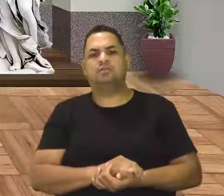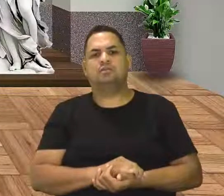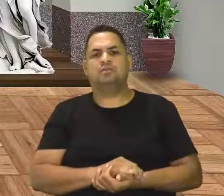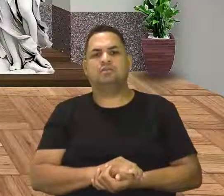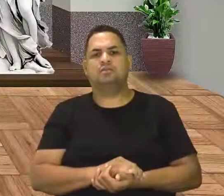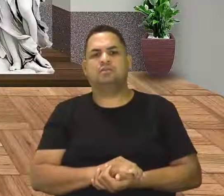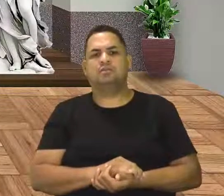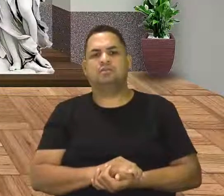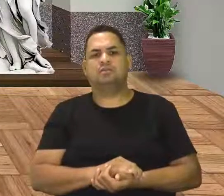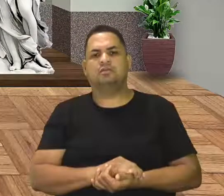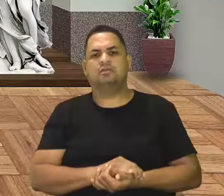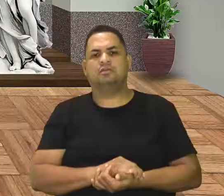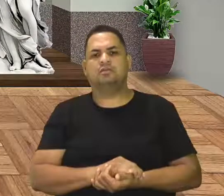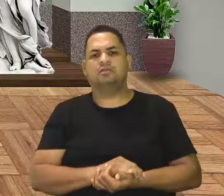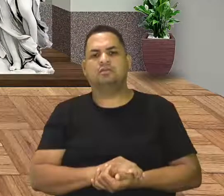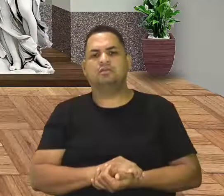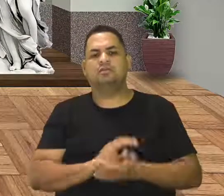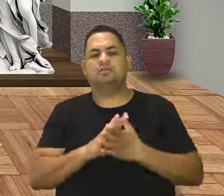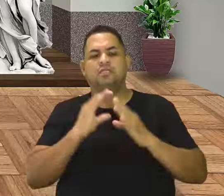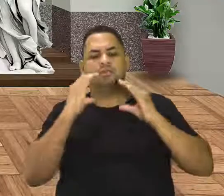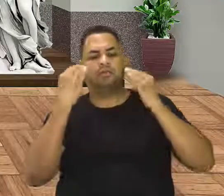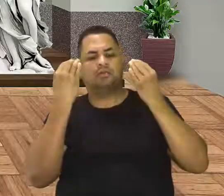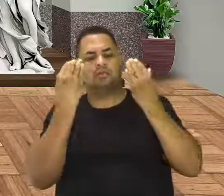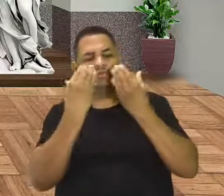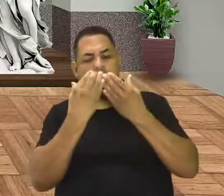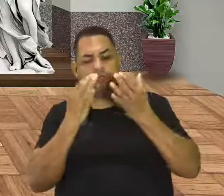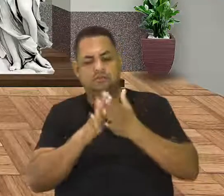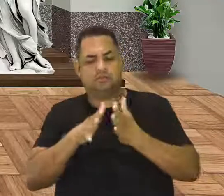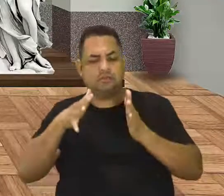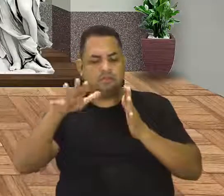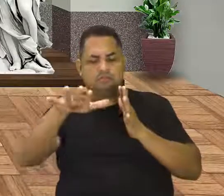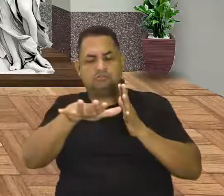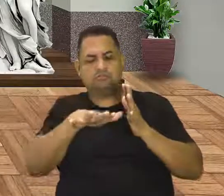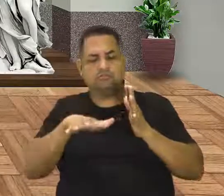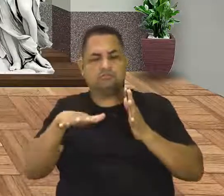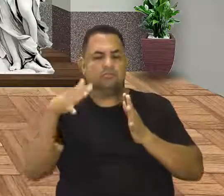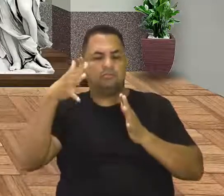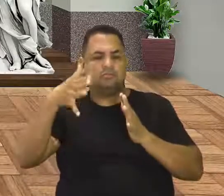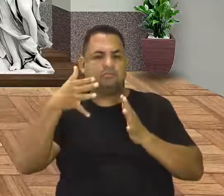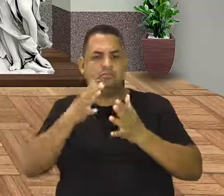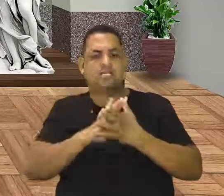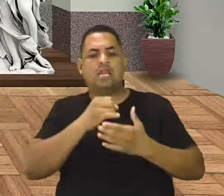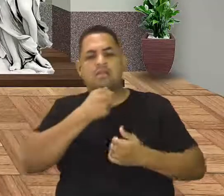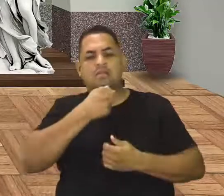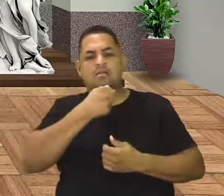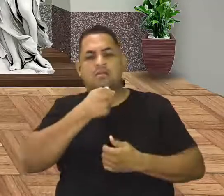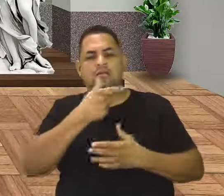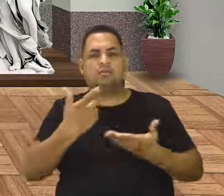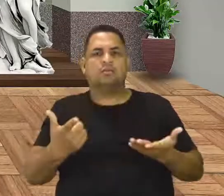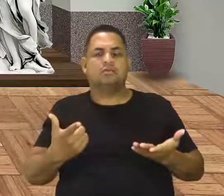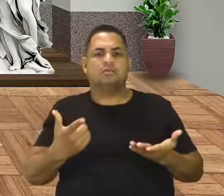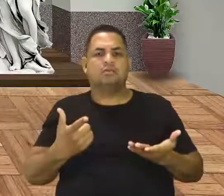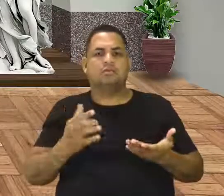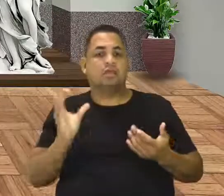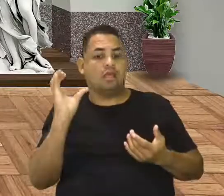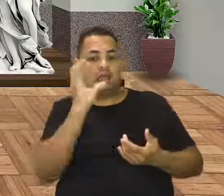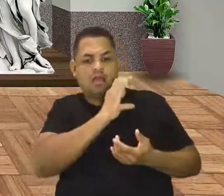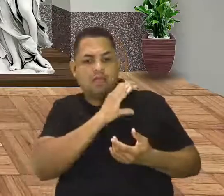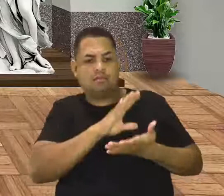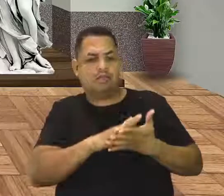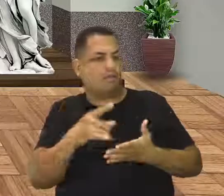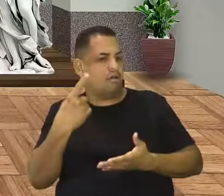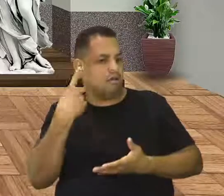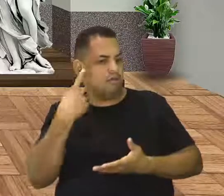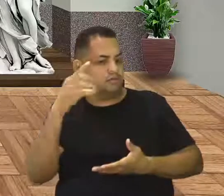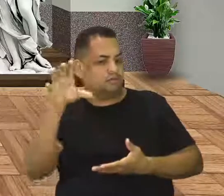mim você tá numa conferência se você está ali numa entrevista e de uma hora para outra